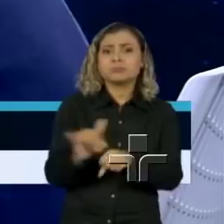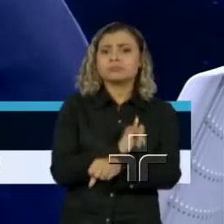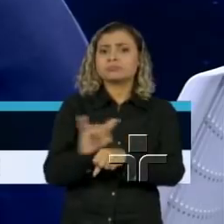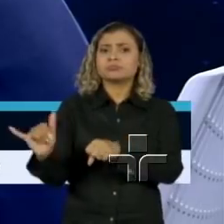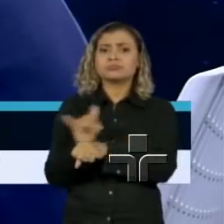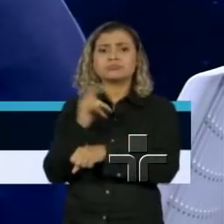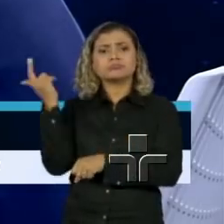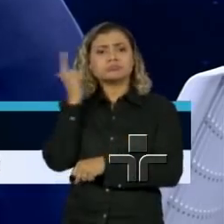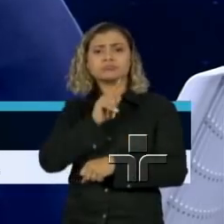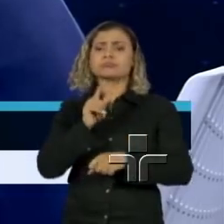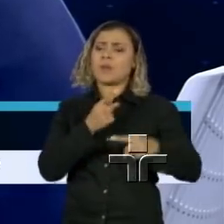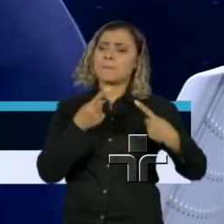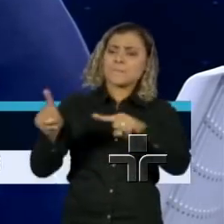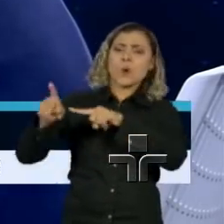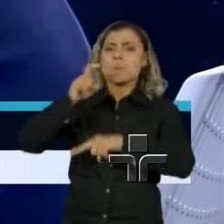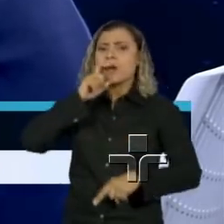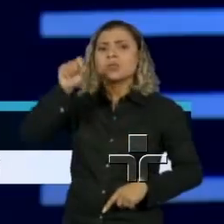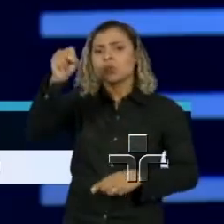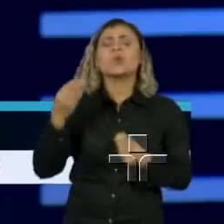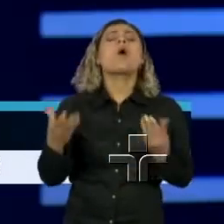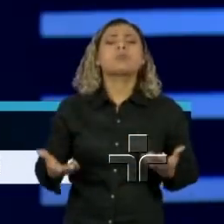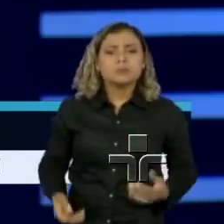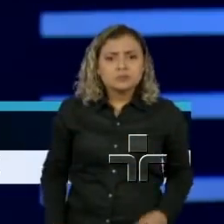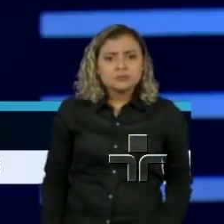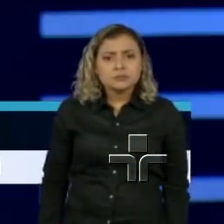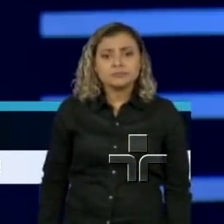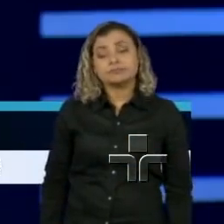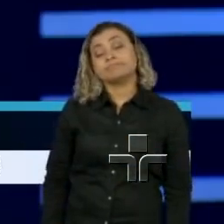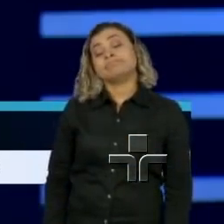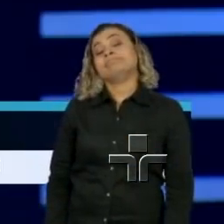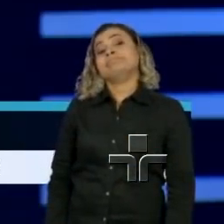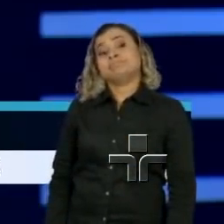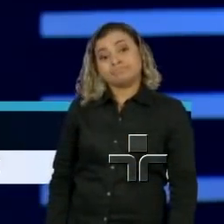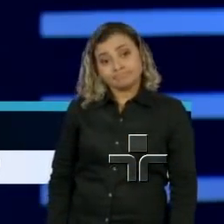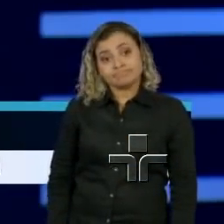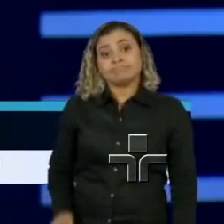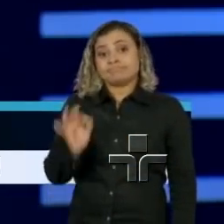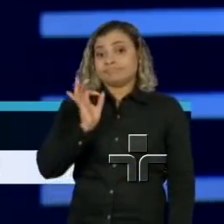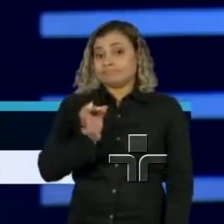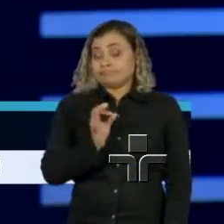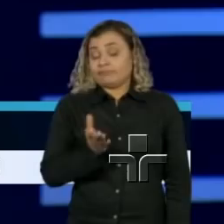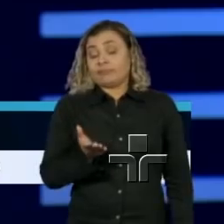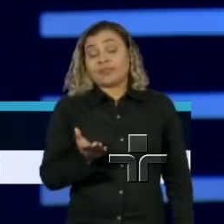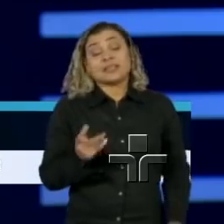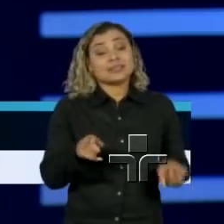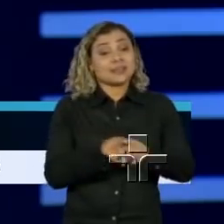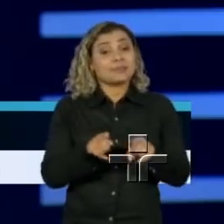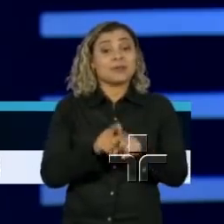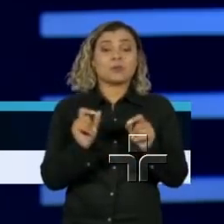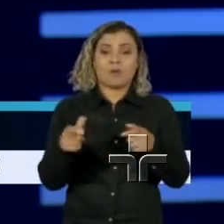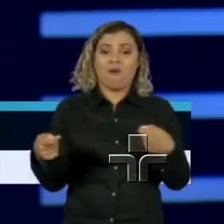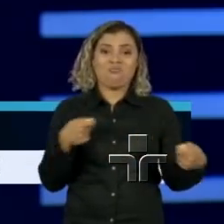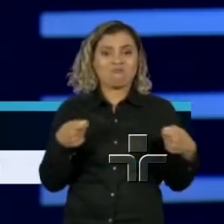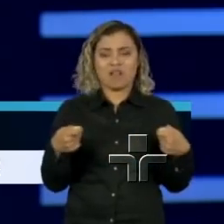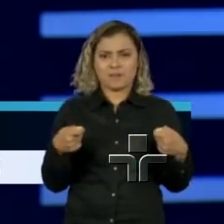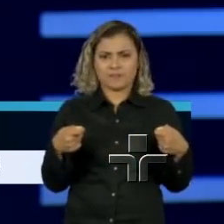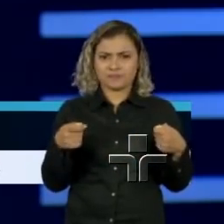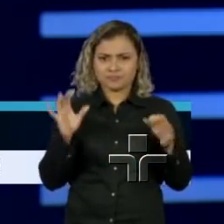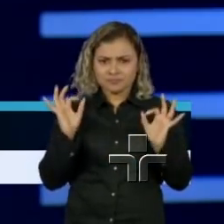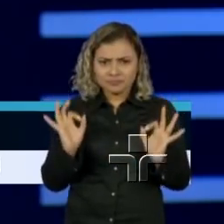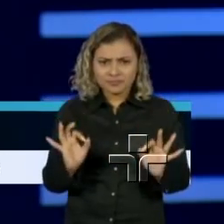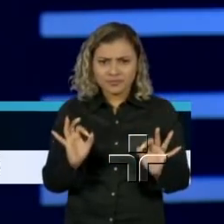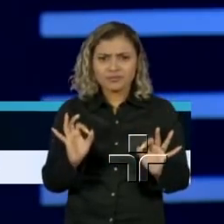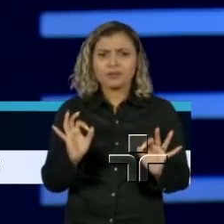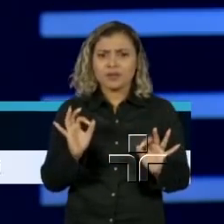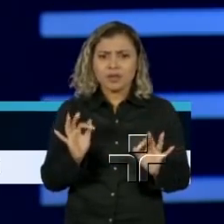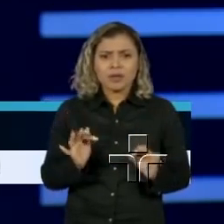para enfrentar o governo de Nicolás Maduro? Olha, mais do que isso, Ana Paula, acho que a situação de crise, eu não vejo saída, nem a